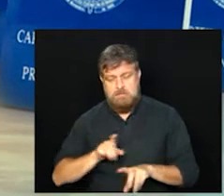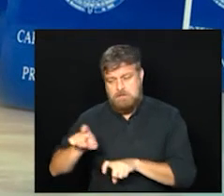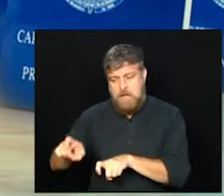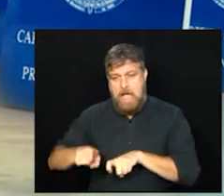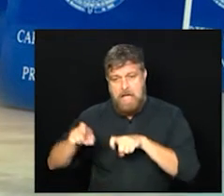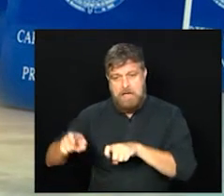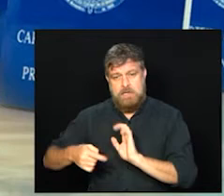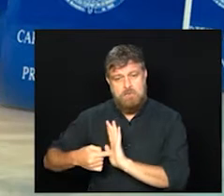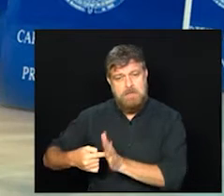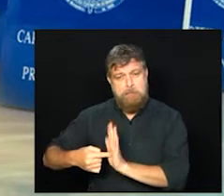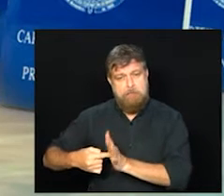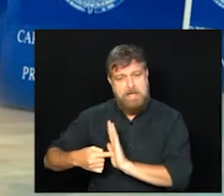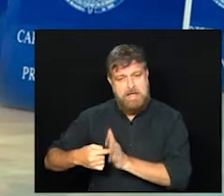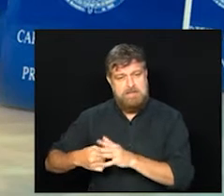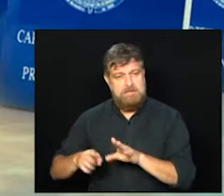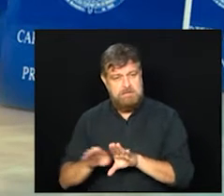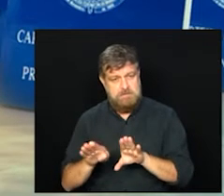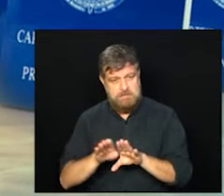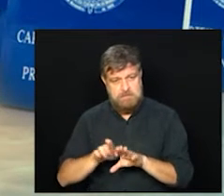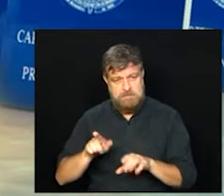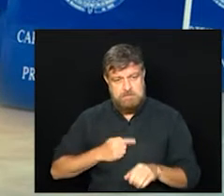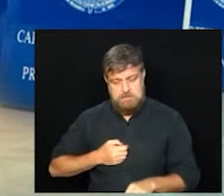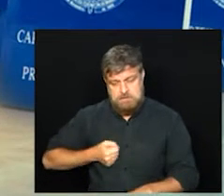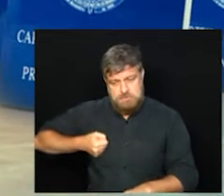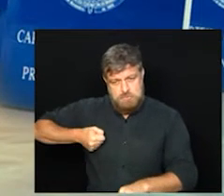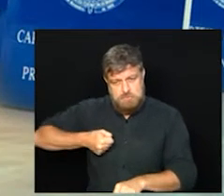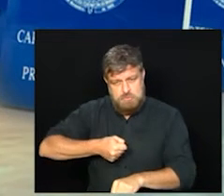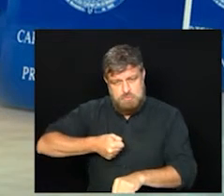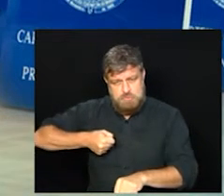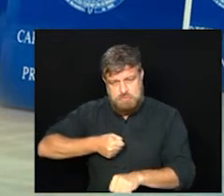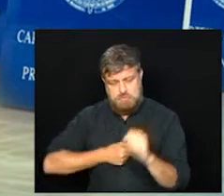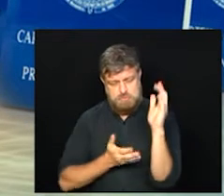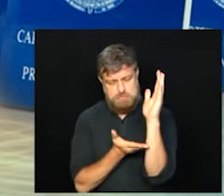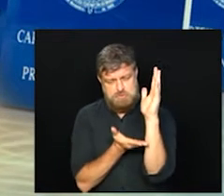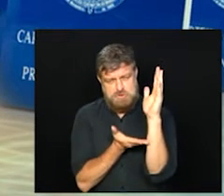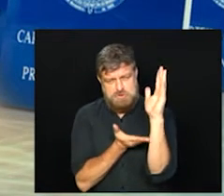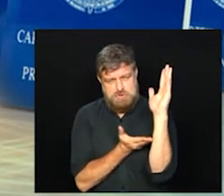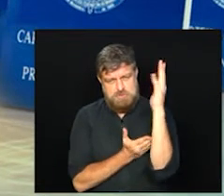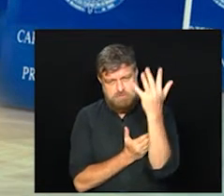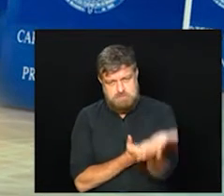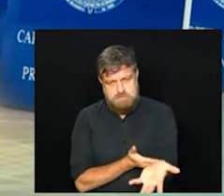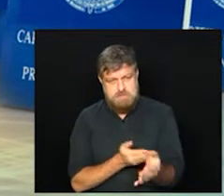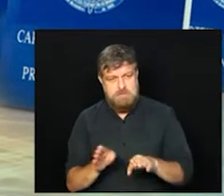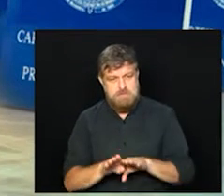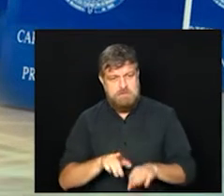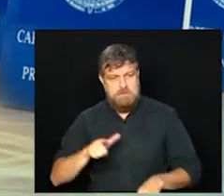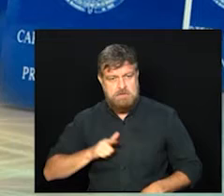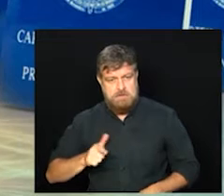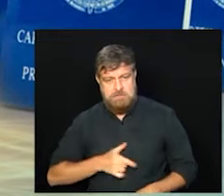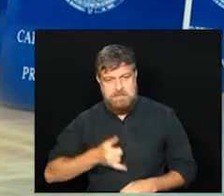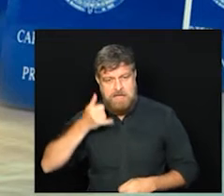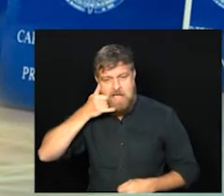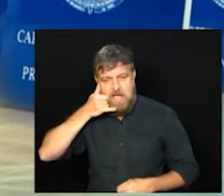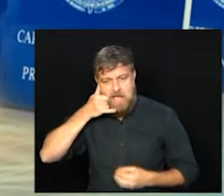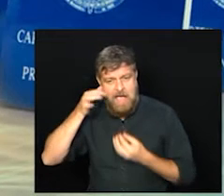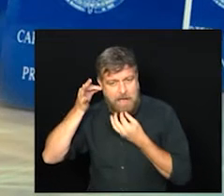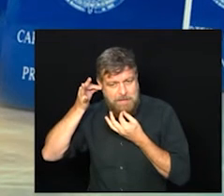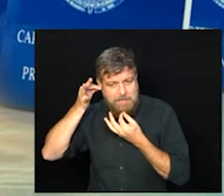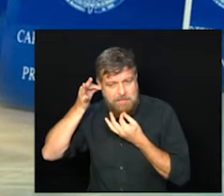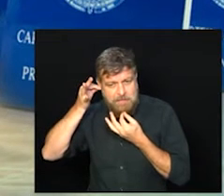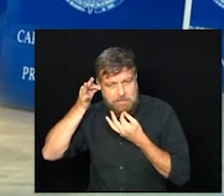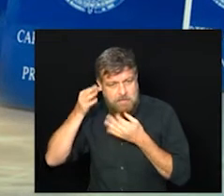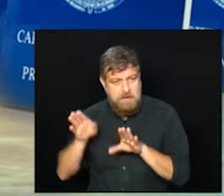máquinas agrícolas, operador de motosserra, operador de teleatendimento ativo,